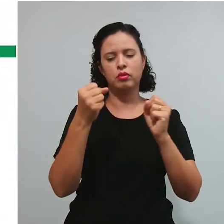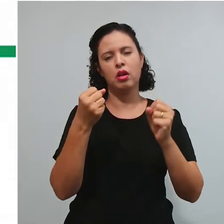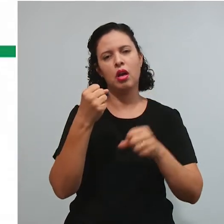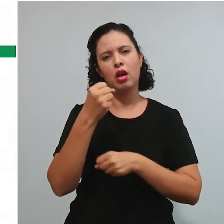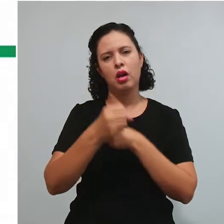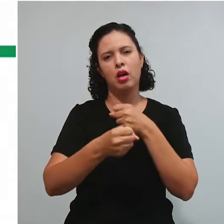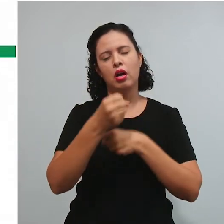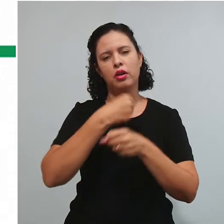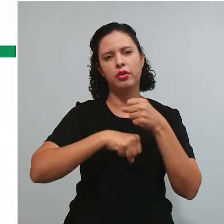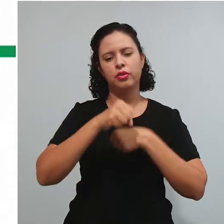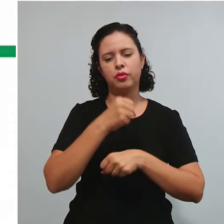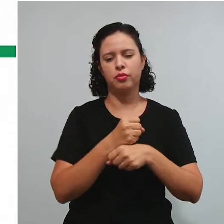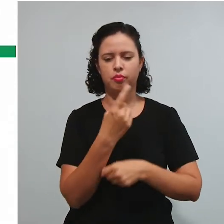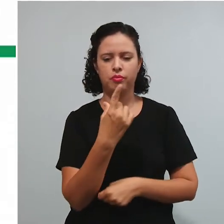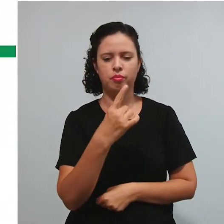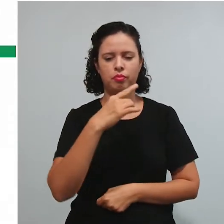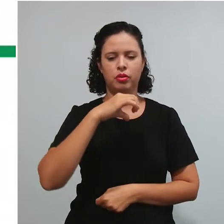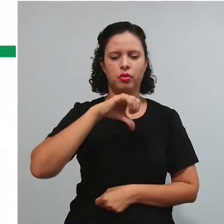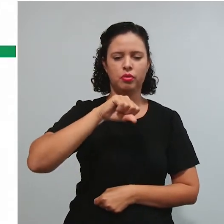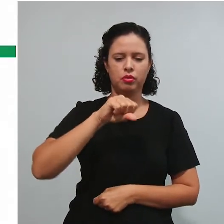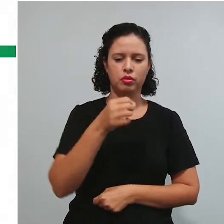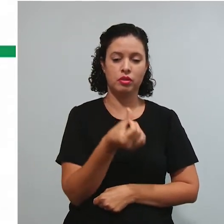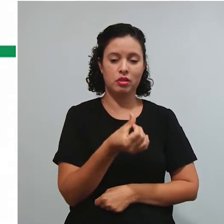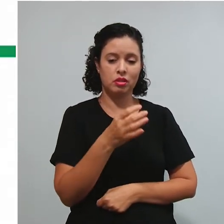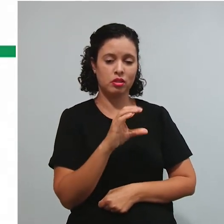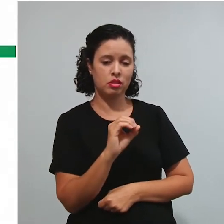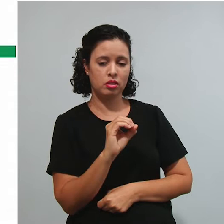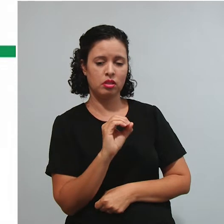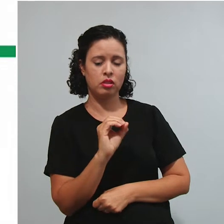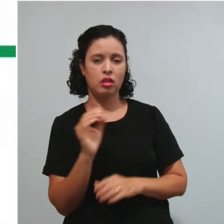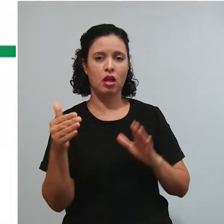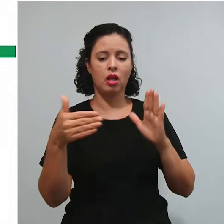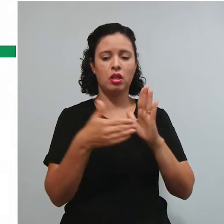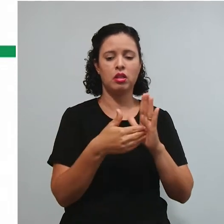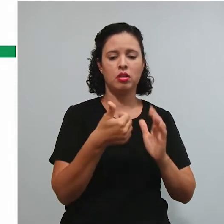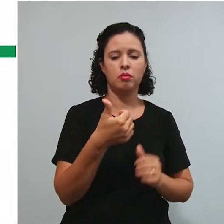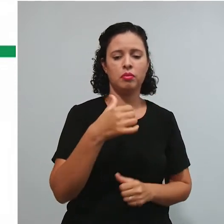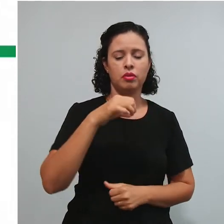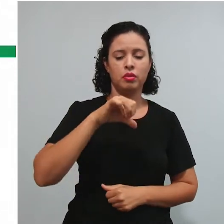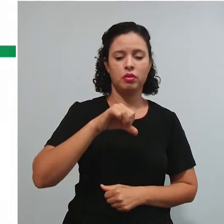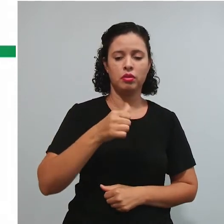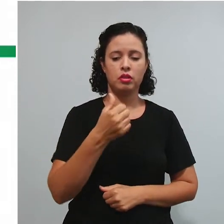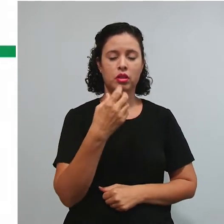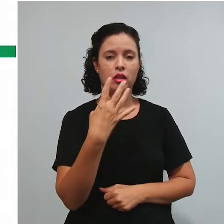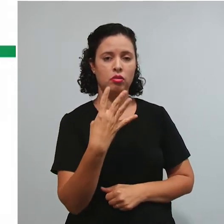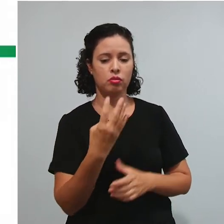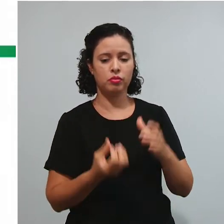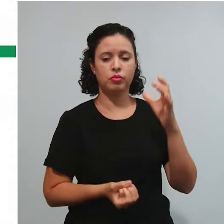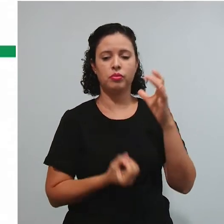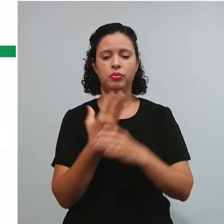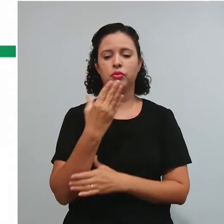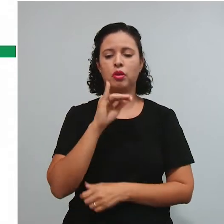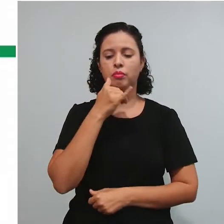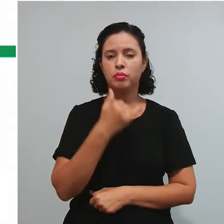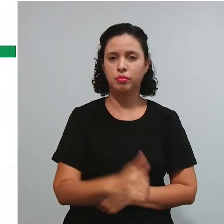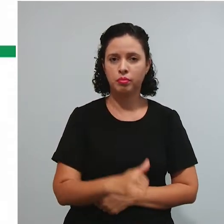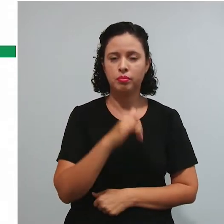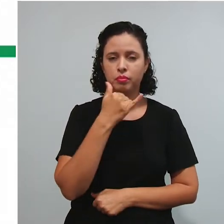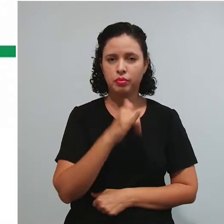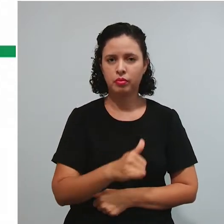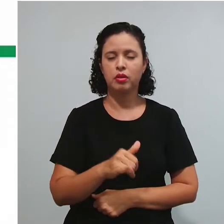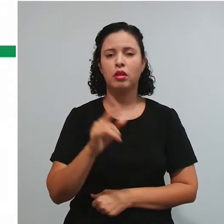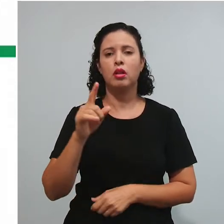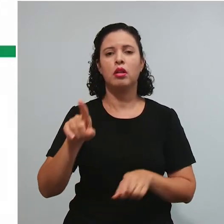até 1914, melhorou mais ainda, porque surgiu a eletricidade, o petróleo e o